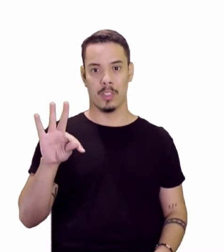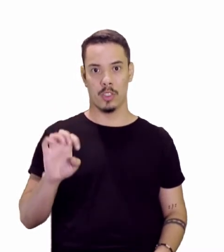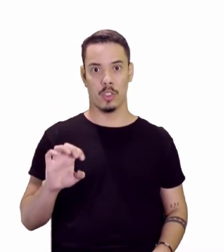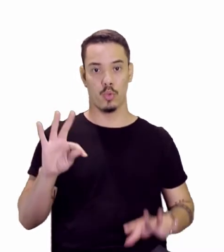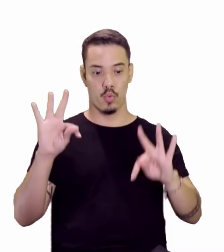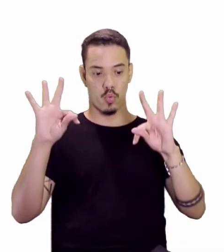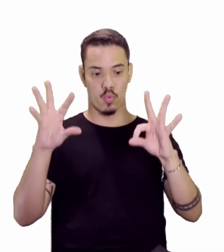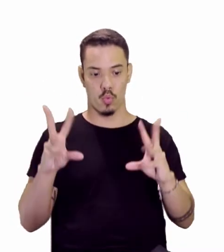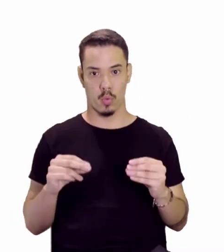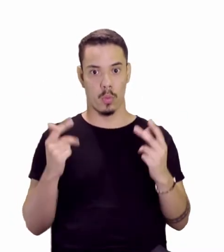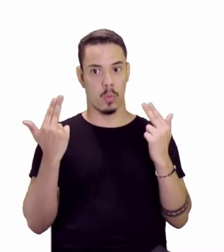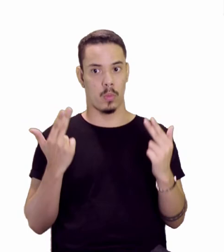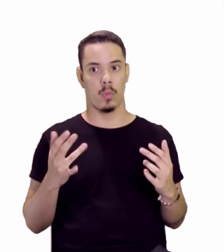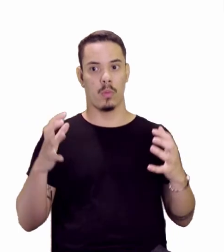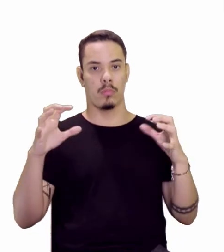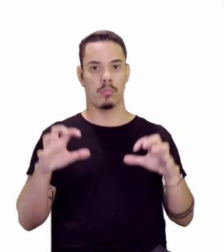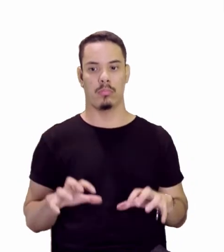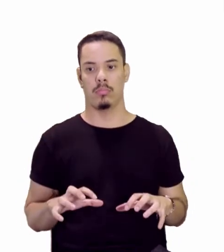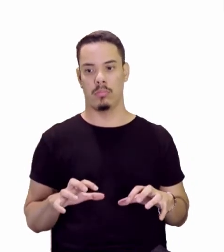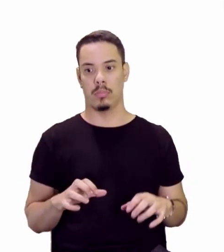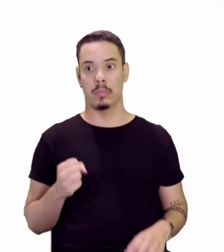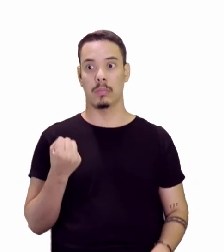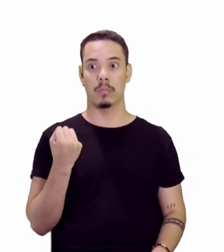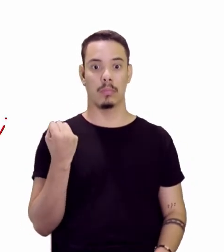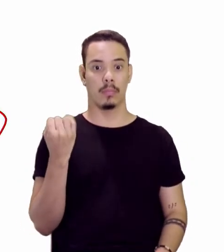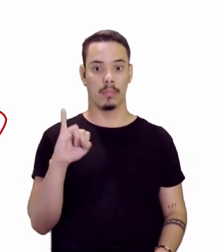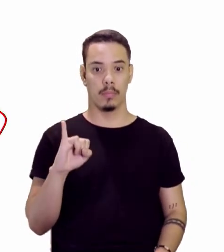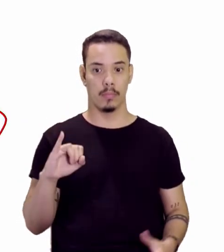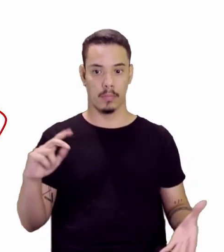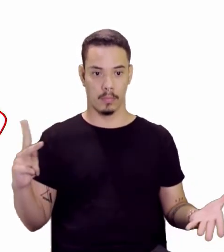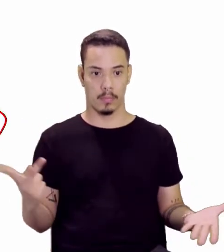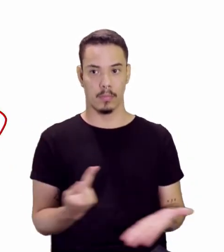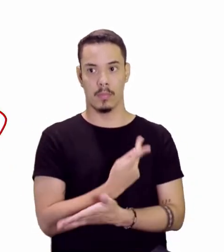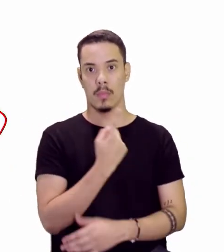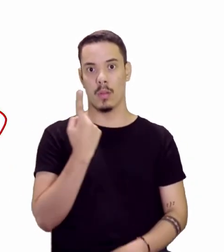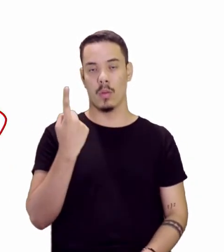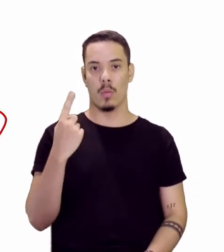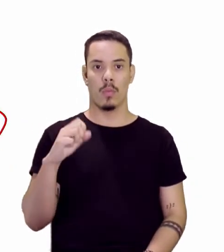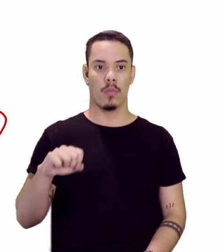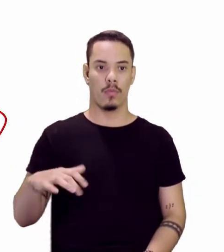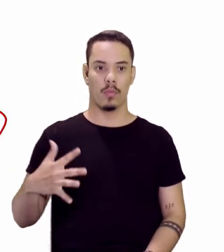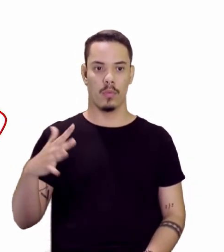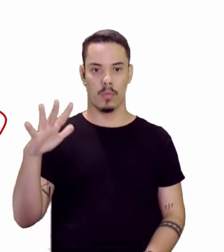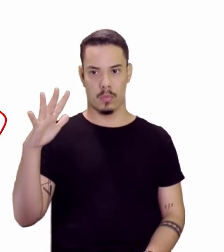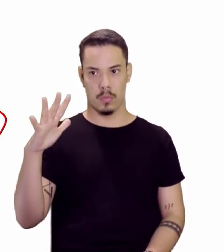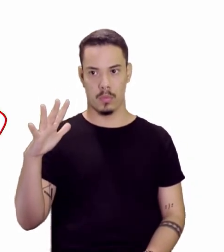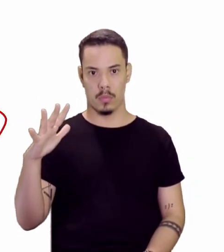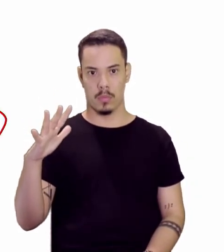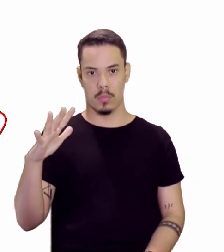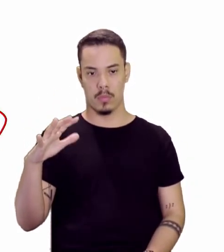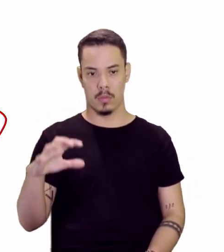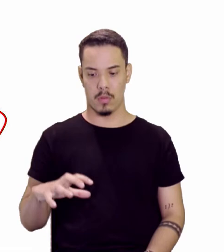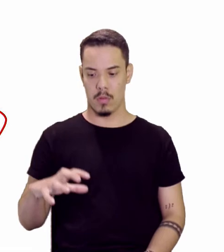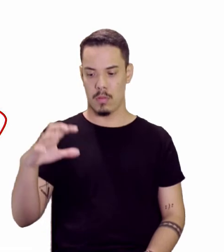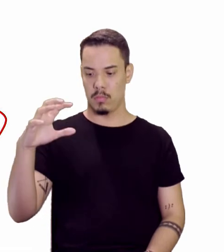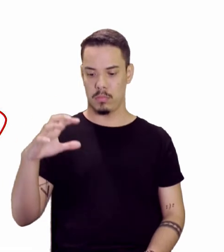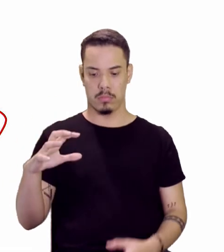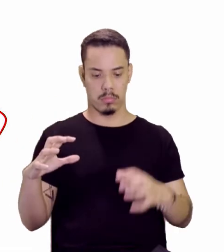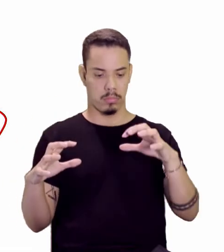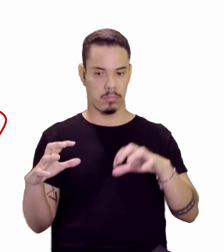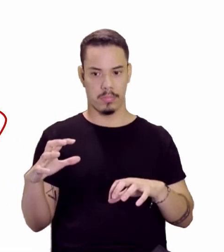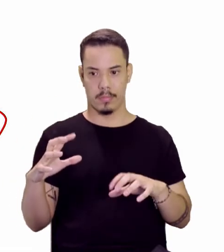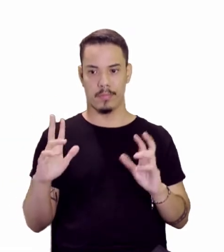totalmente. Se por acaso uma estivesse flutuando, né? Aí